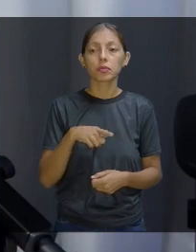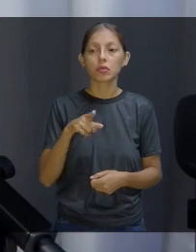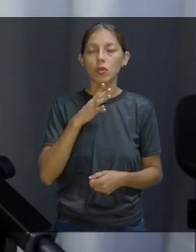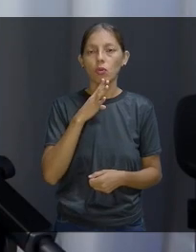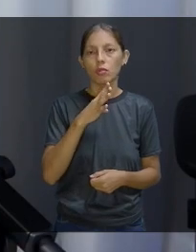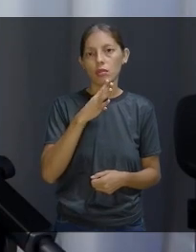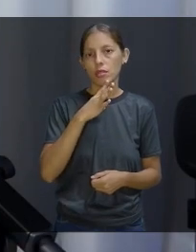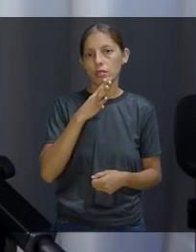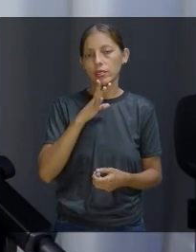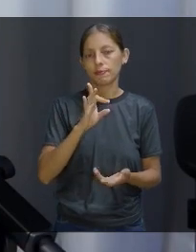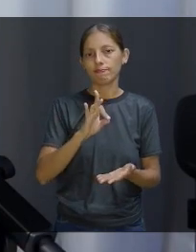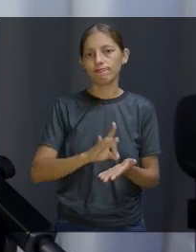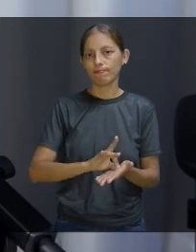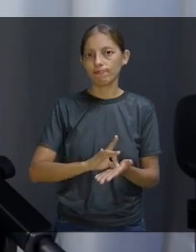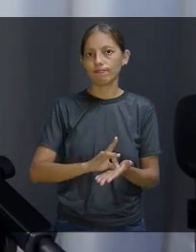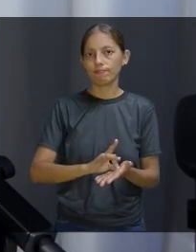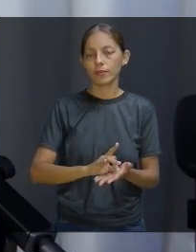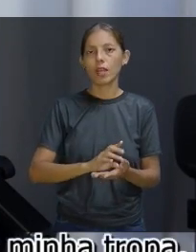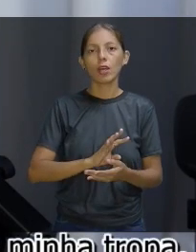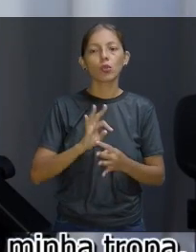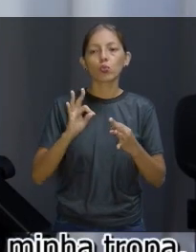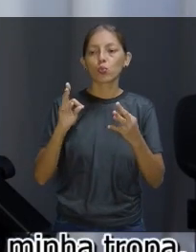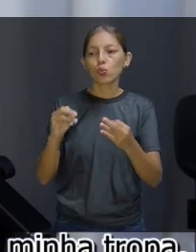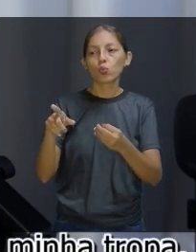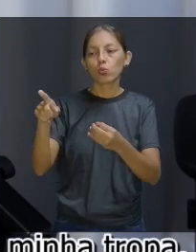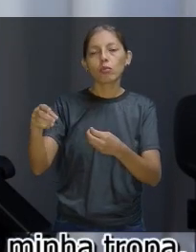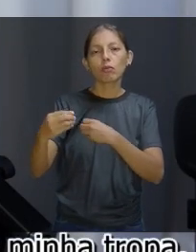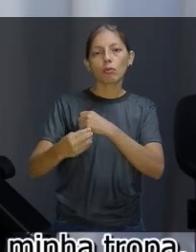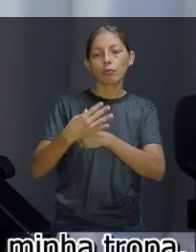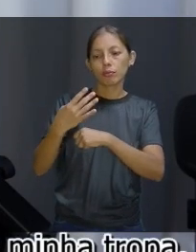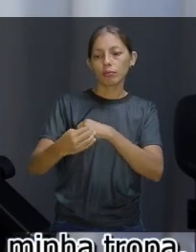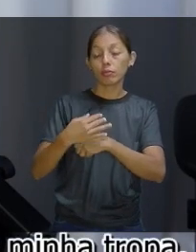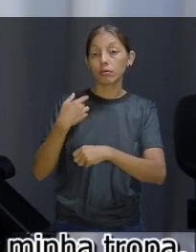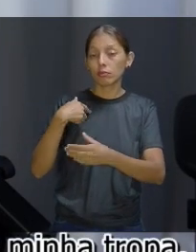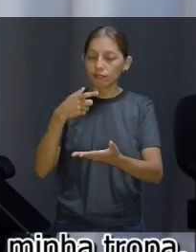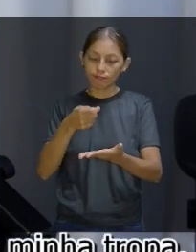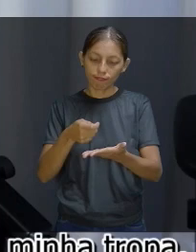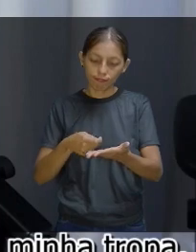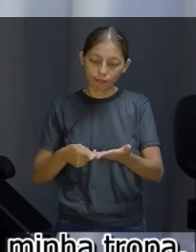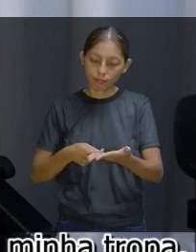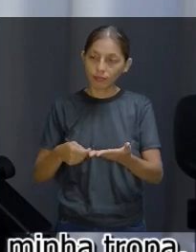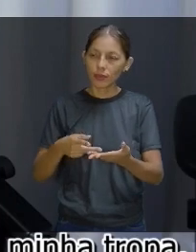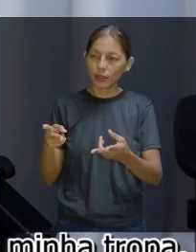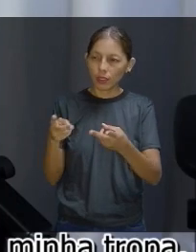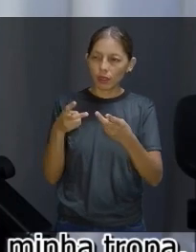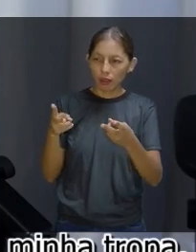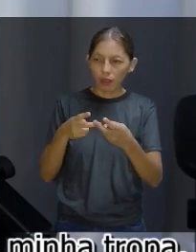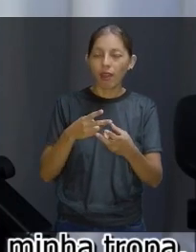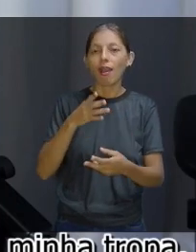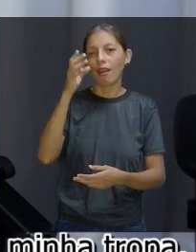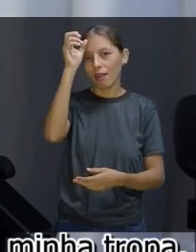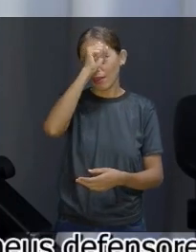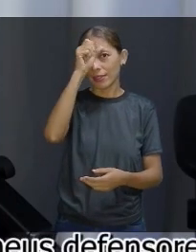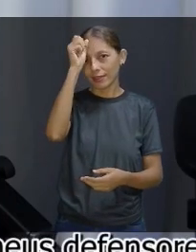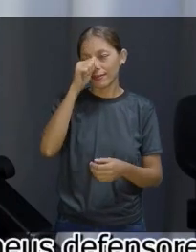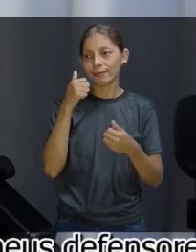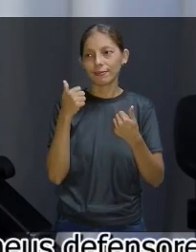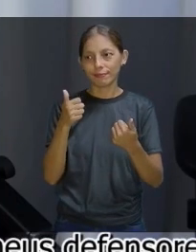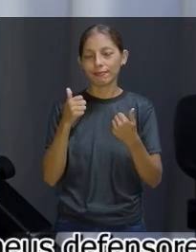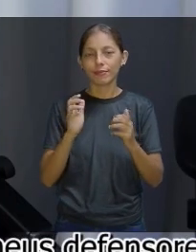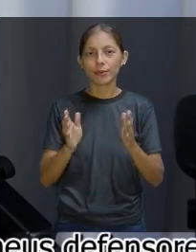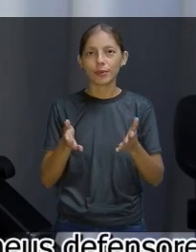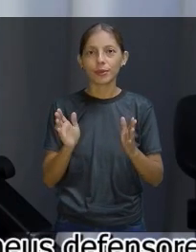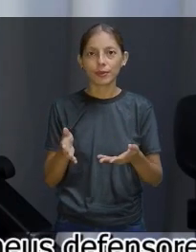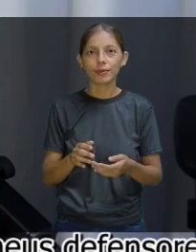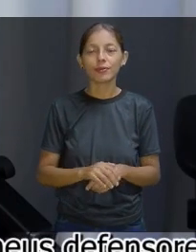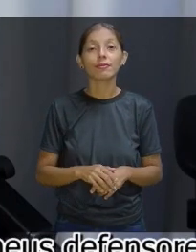tratar conosco, nós anotamos. De minha parte, já fiz até um cronograma de reunião com a minha